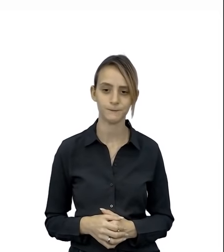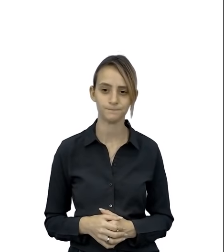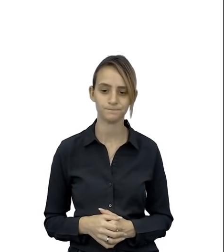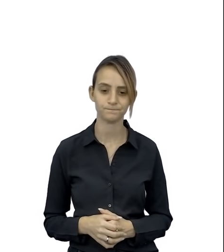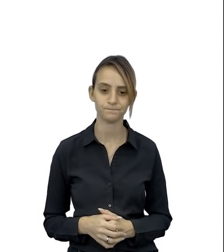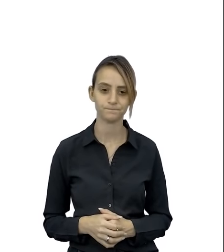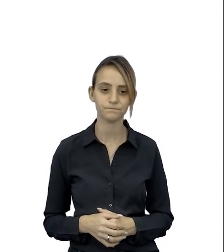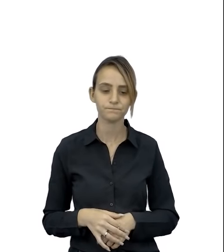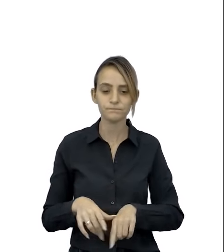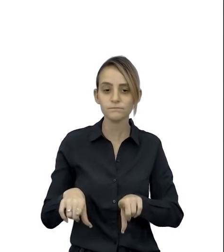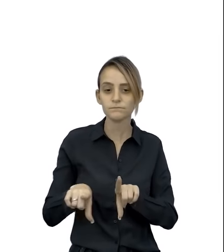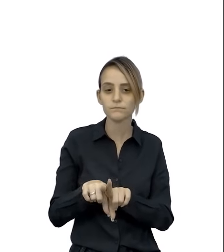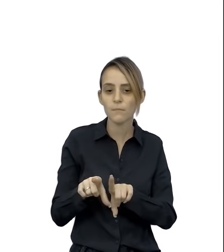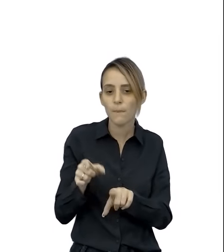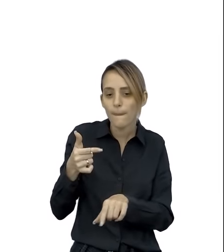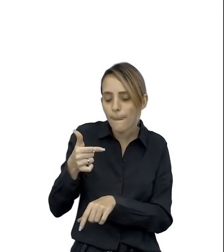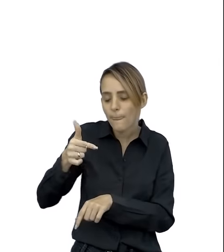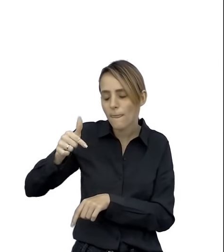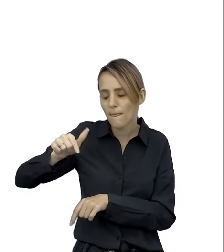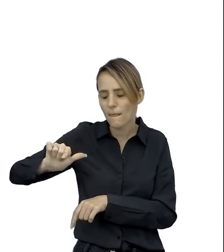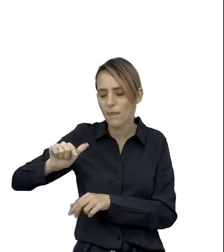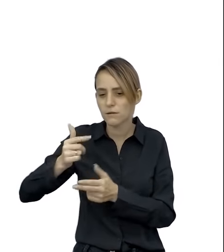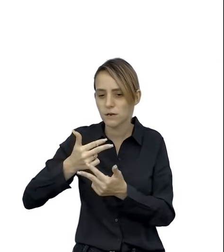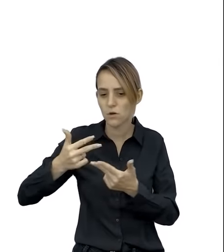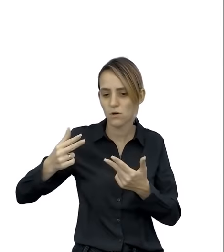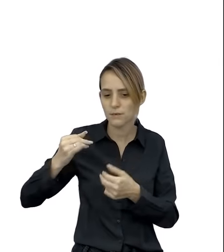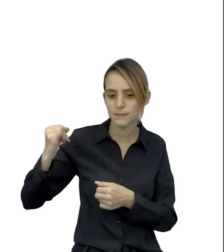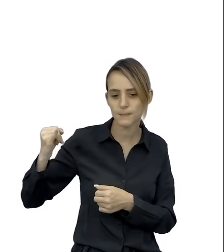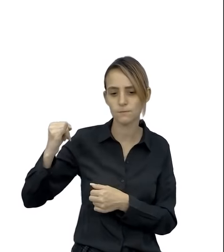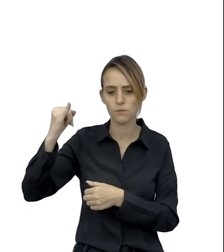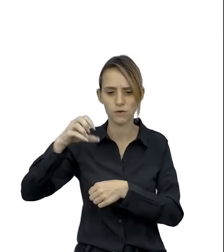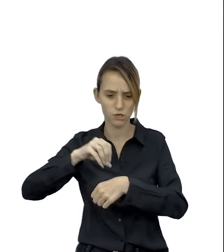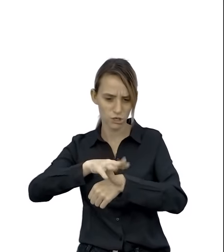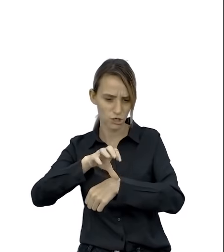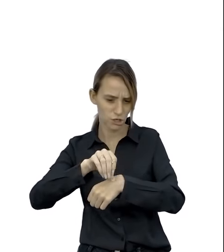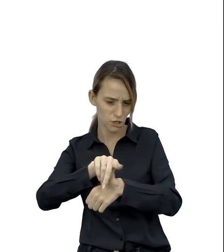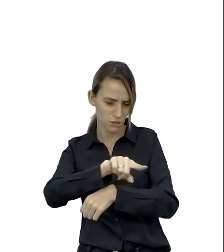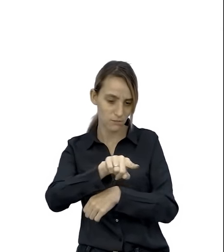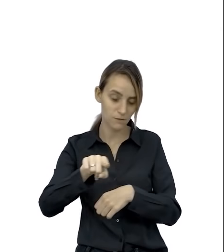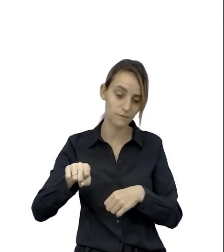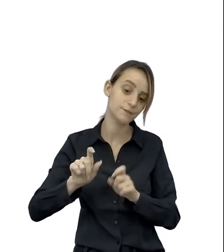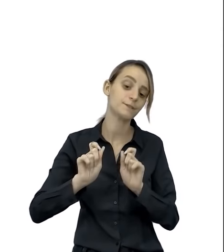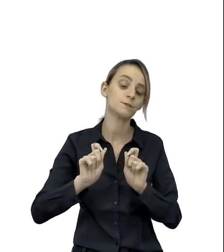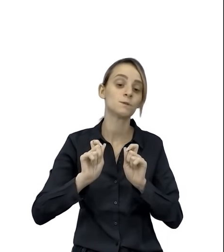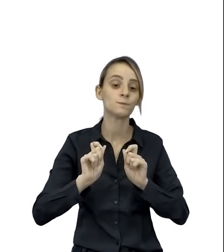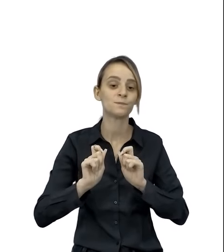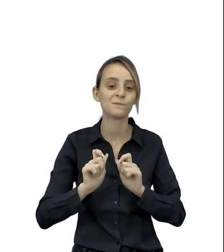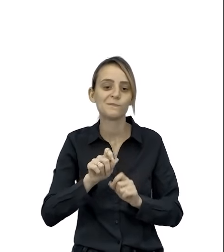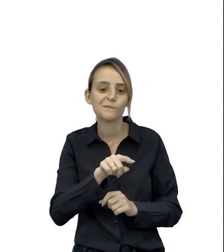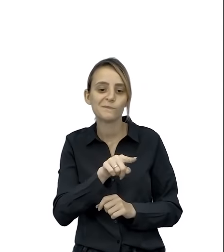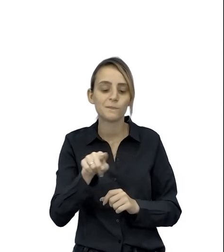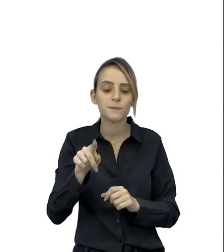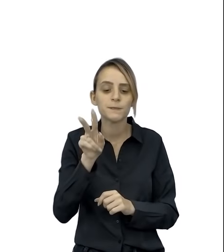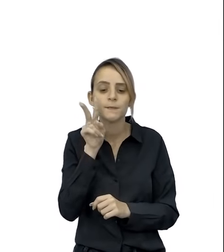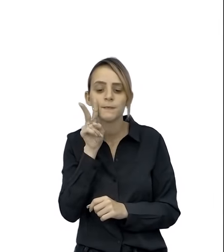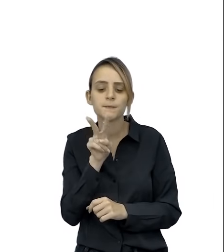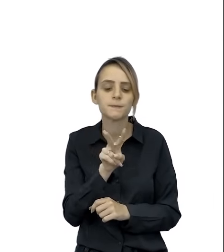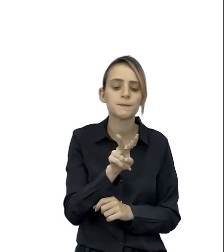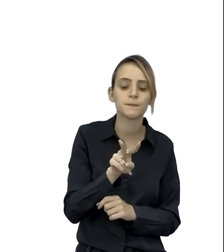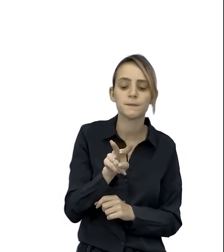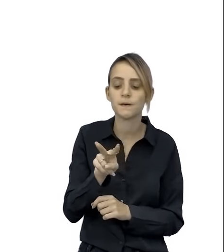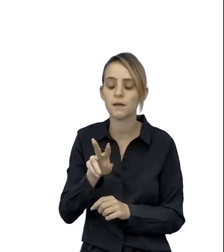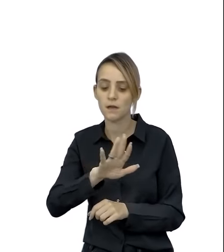E outro aspecto que vocês podem cuidar enquanto sugestão. Para que vocês possam acompanhar o trabalho que será